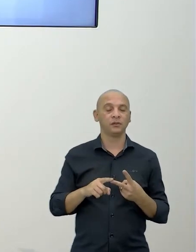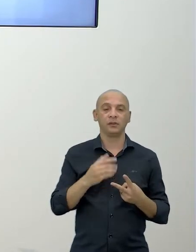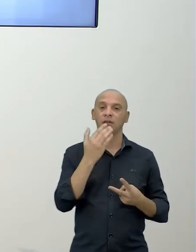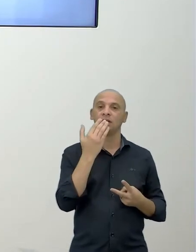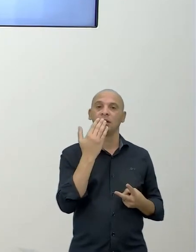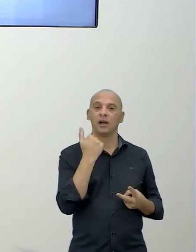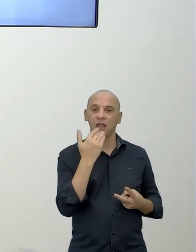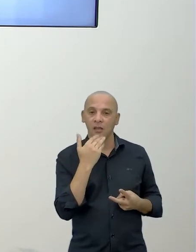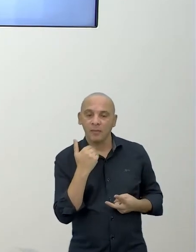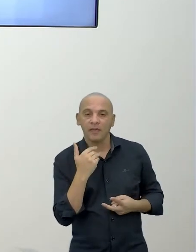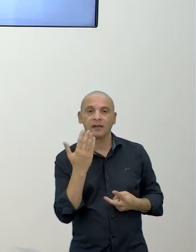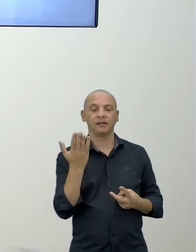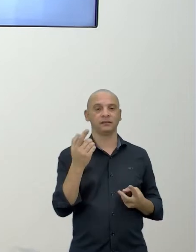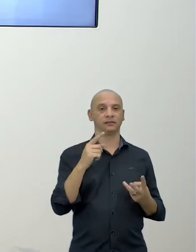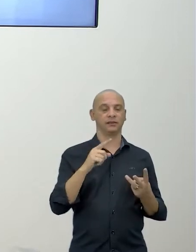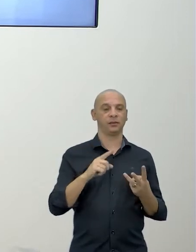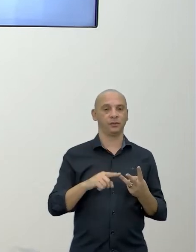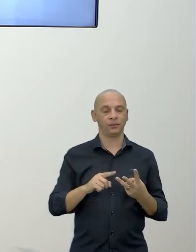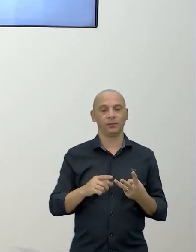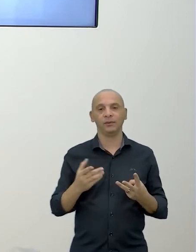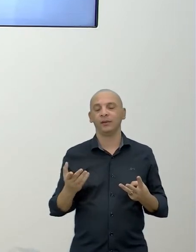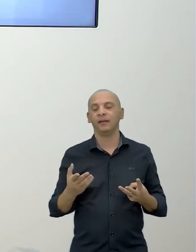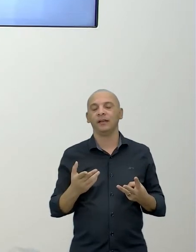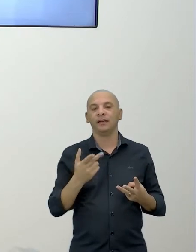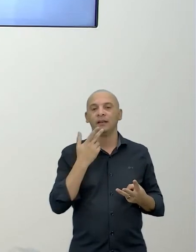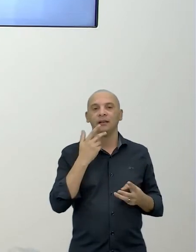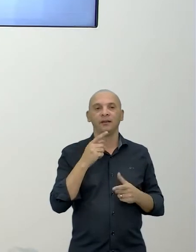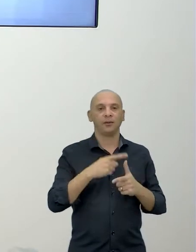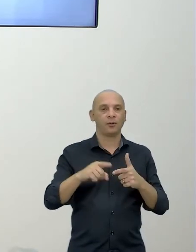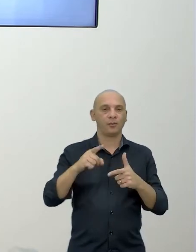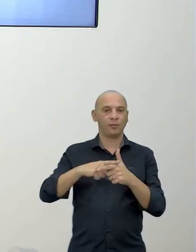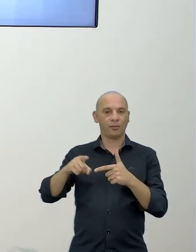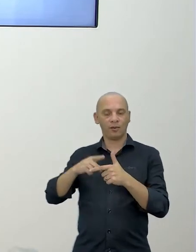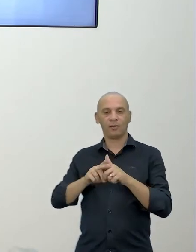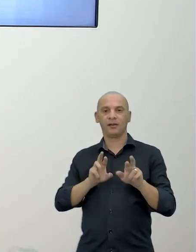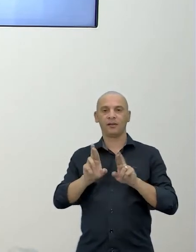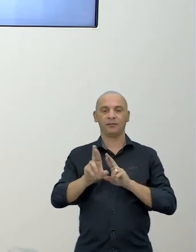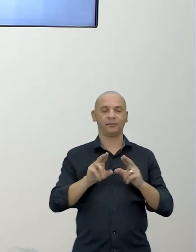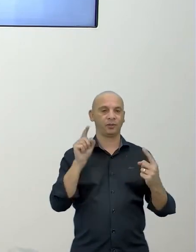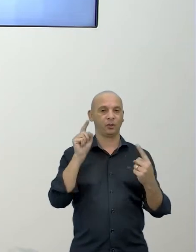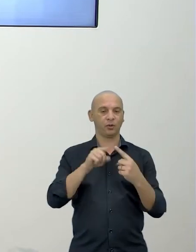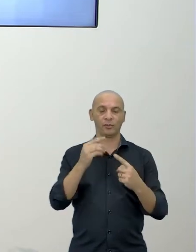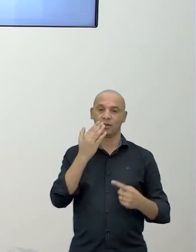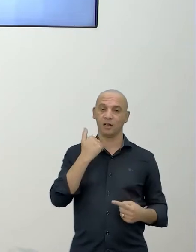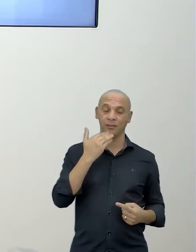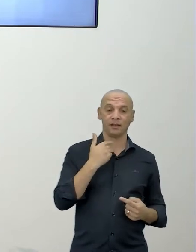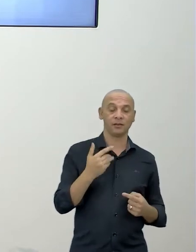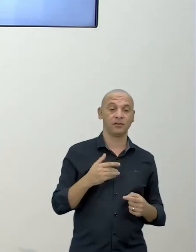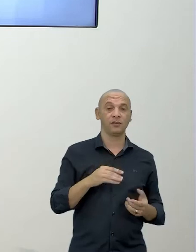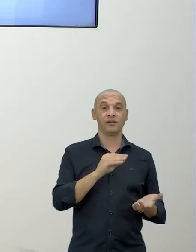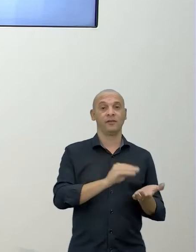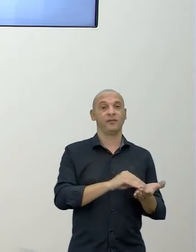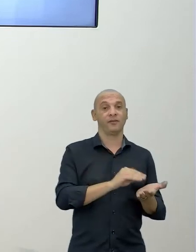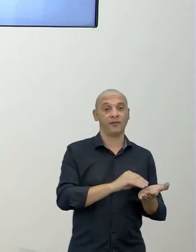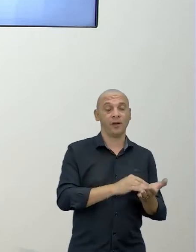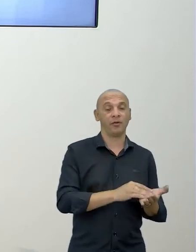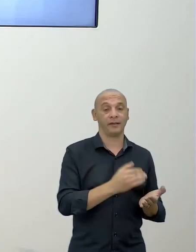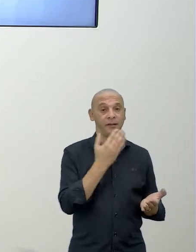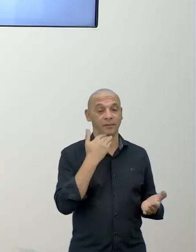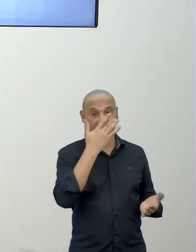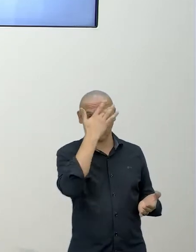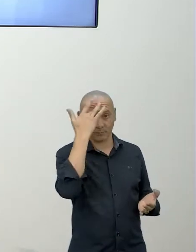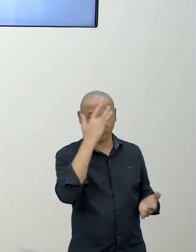durante todo esse percurso, a gente falou sobre vários assuntos. A gente falou sobre cultura, a gente falou sobre a alimentação como uma manifestação da cultura, a